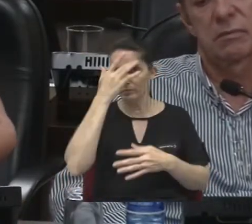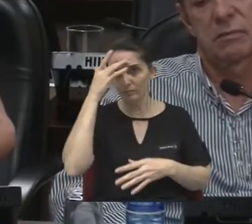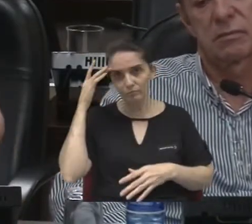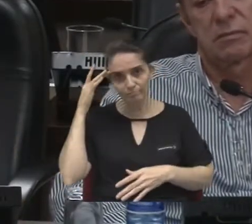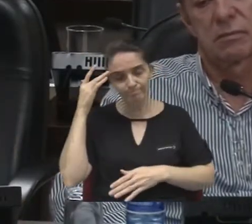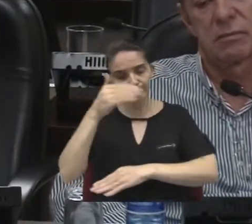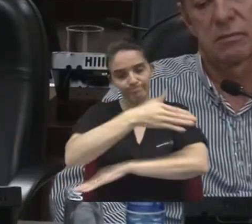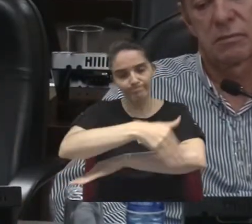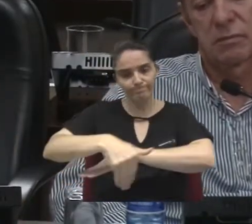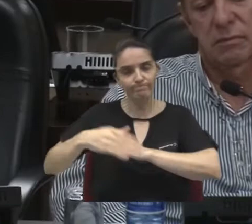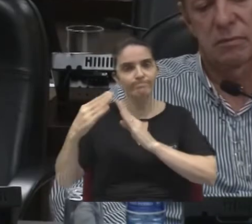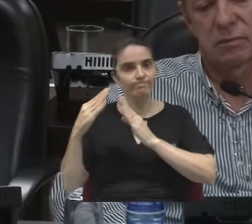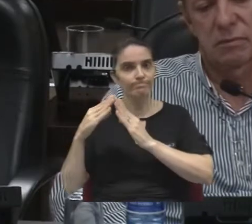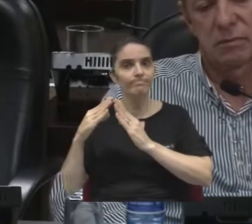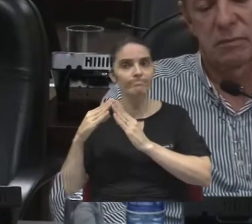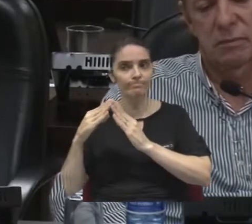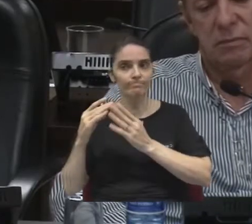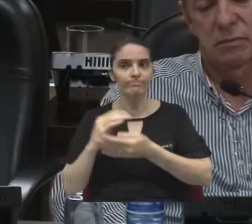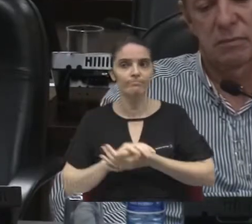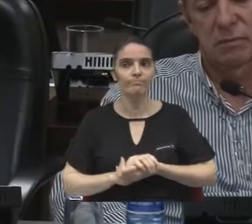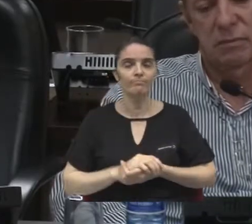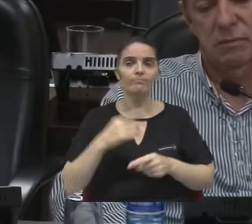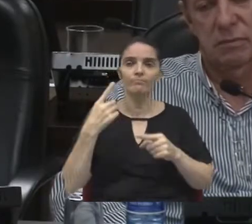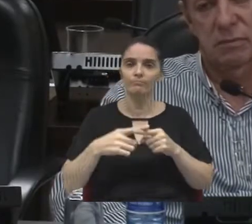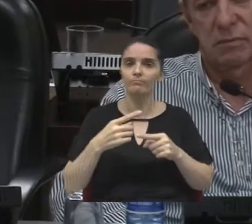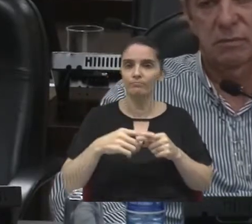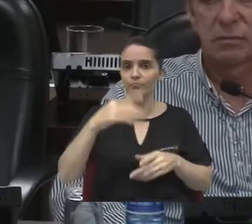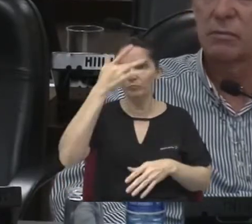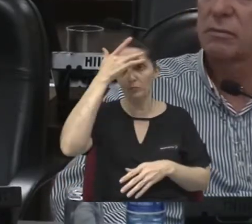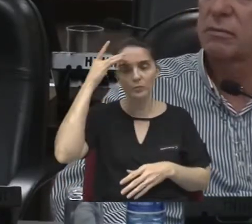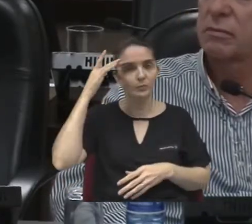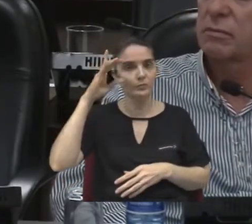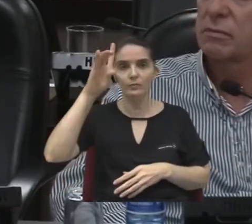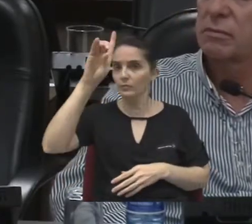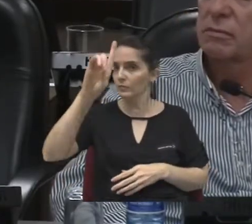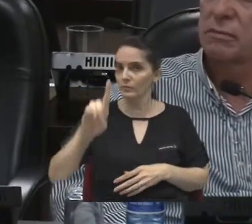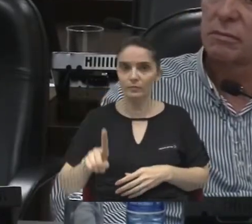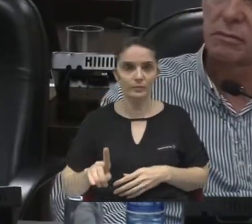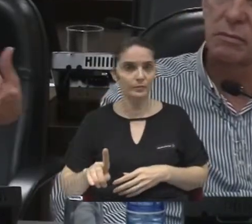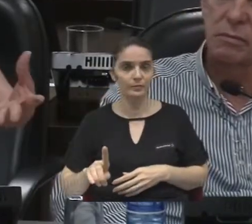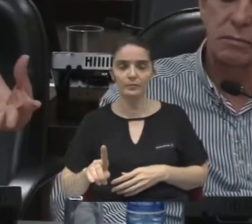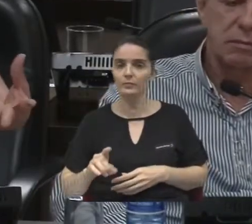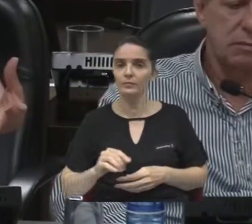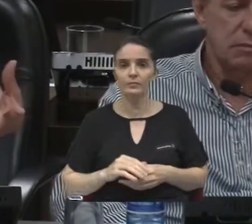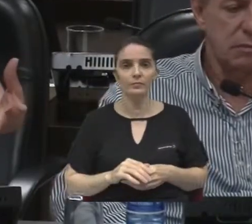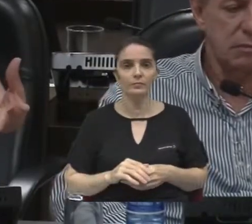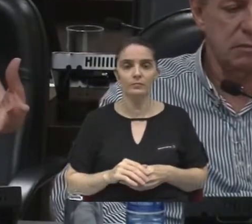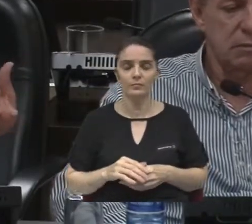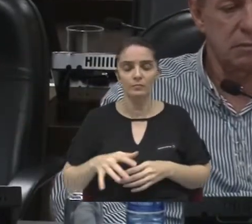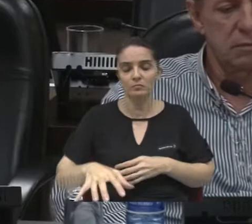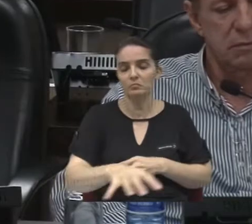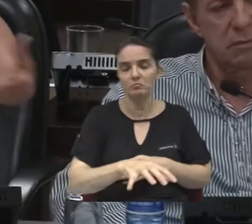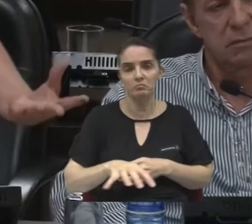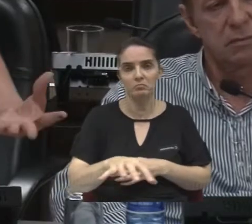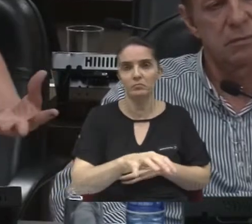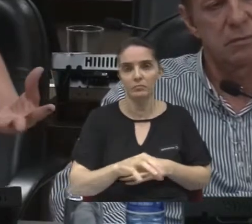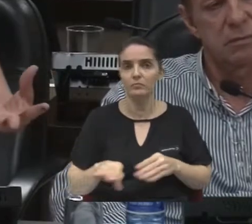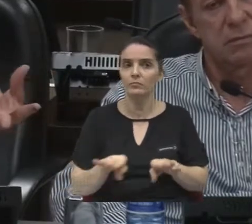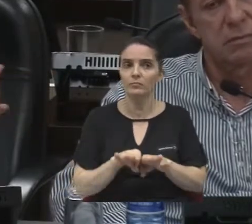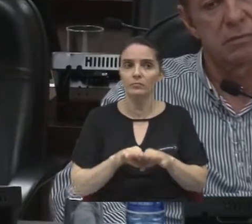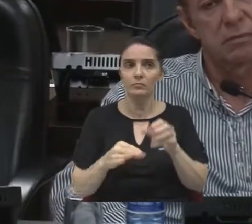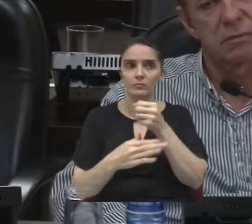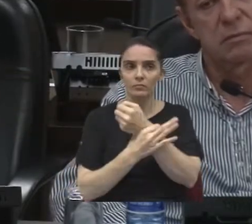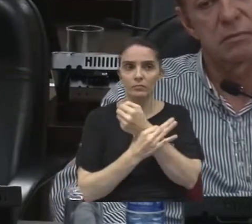noite, que as pessoas não têm o direito de ficar ali, e também a questão de segurança de todo